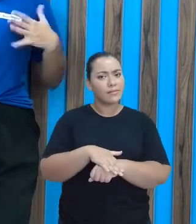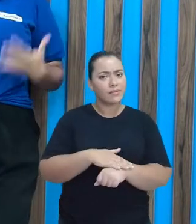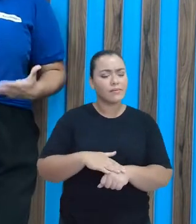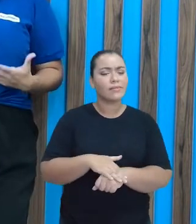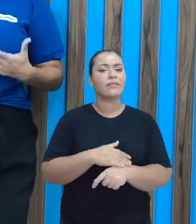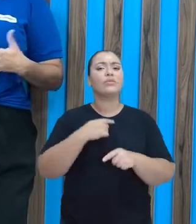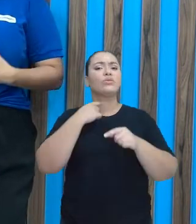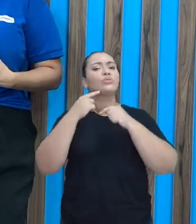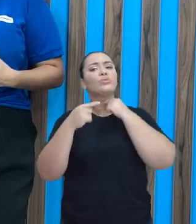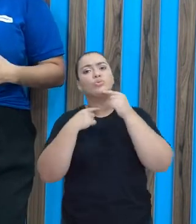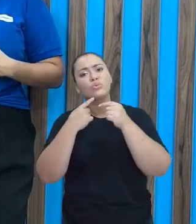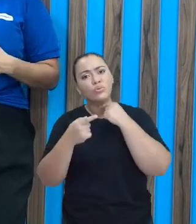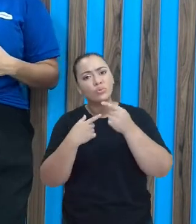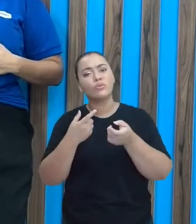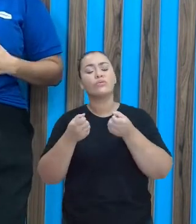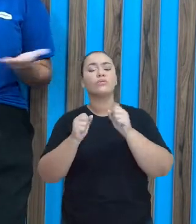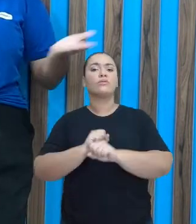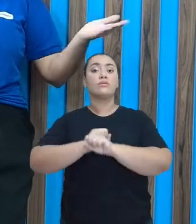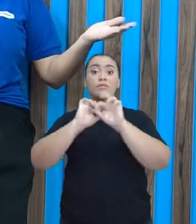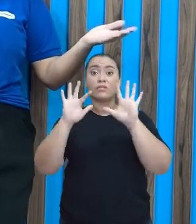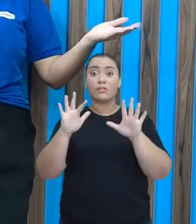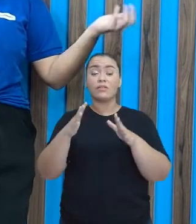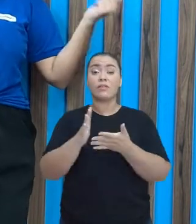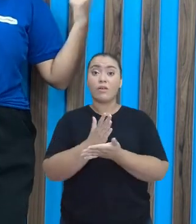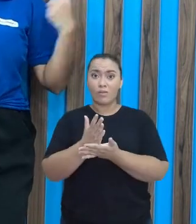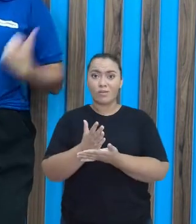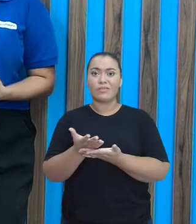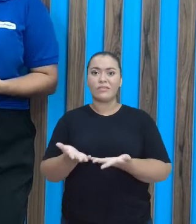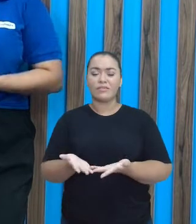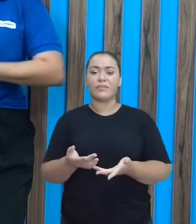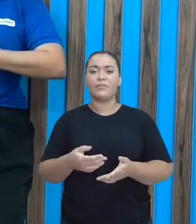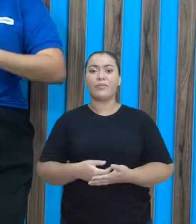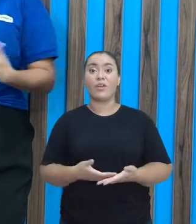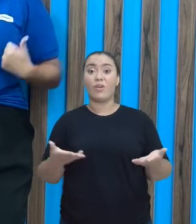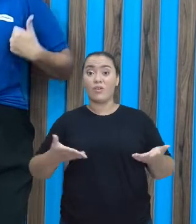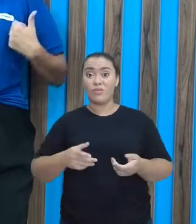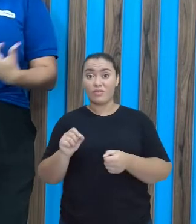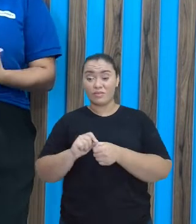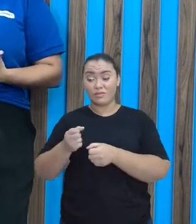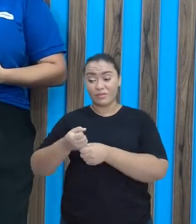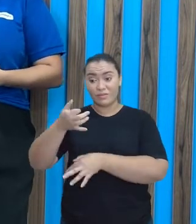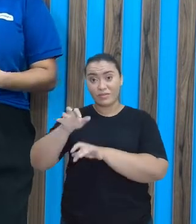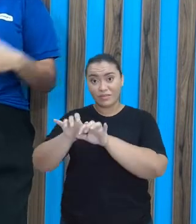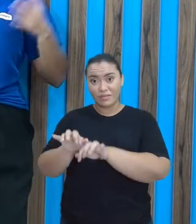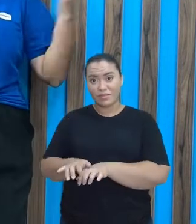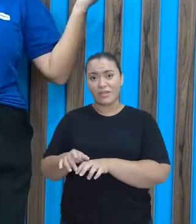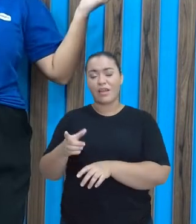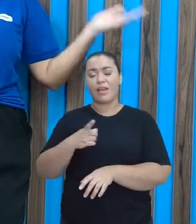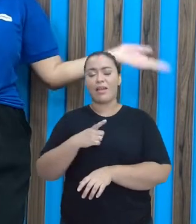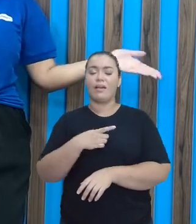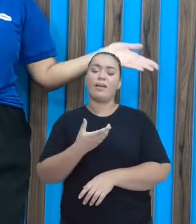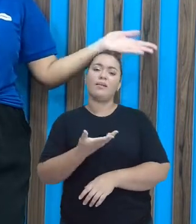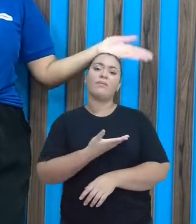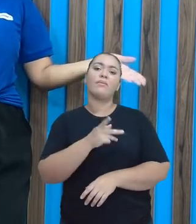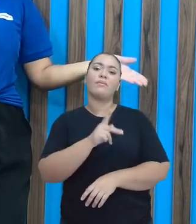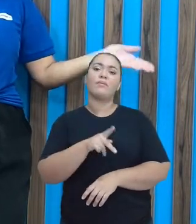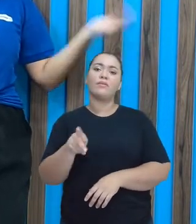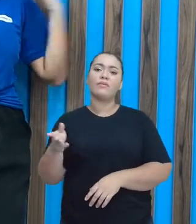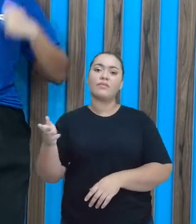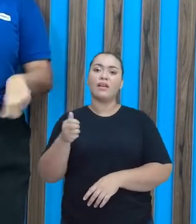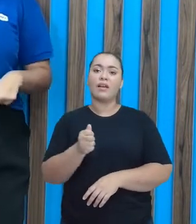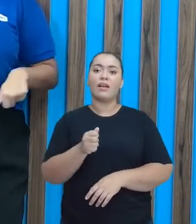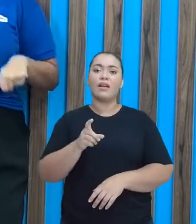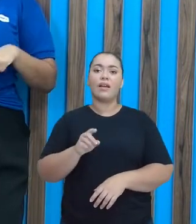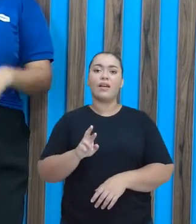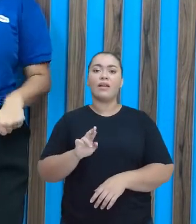trocar dúvidas, né? E hoje quem faz nosso chat é a minha queridíssima companheira, professora Adriana